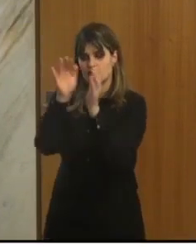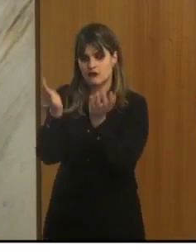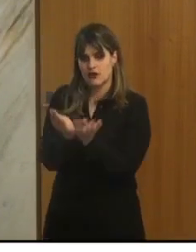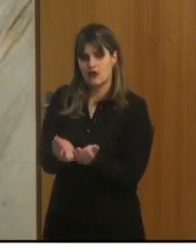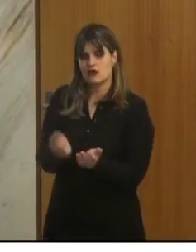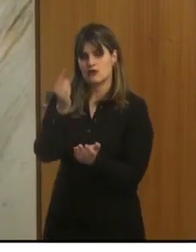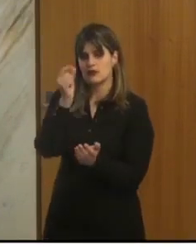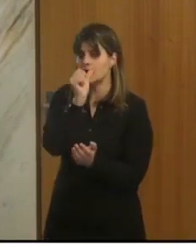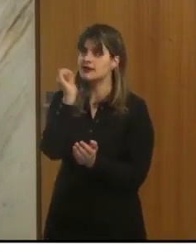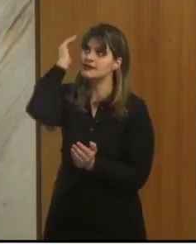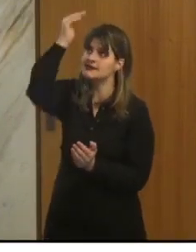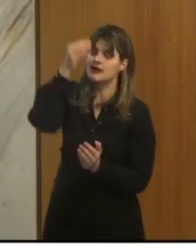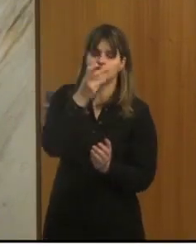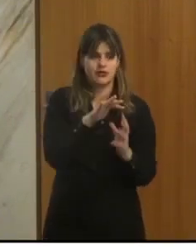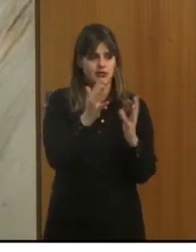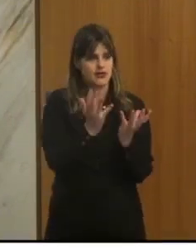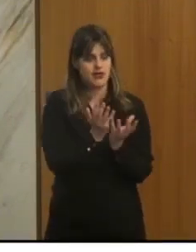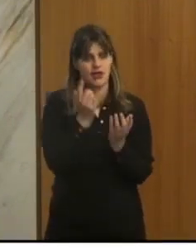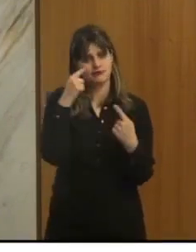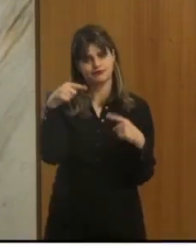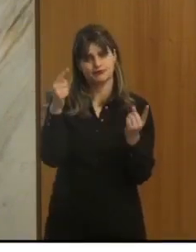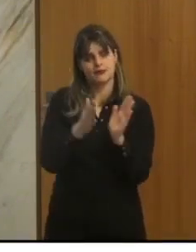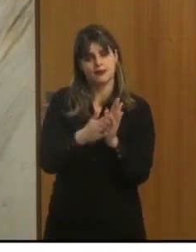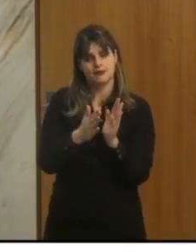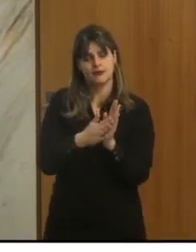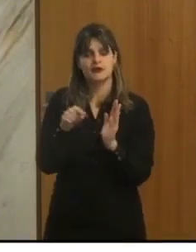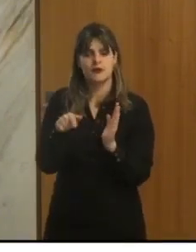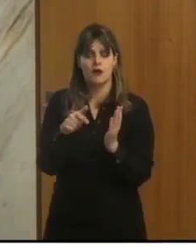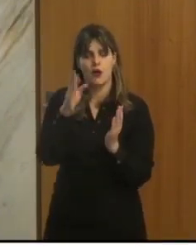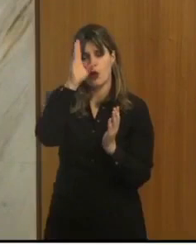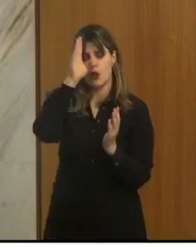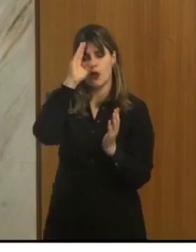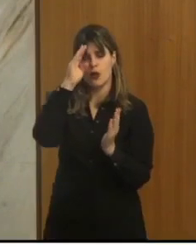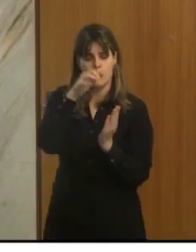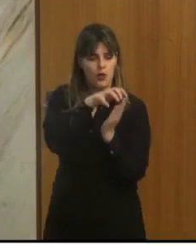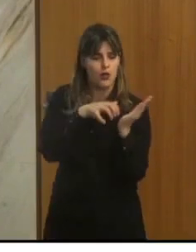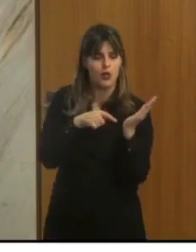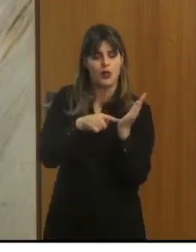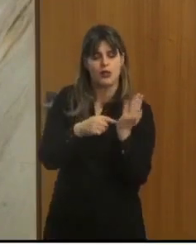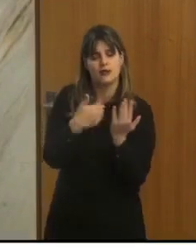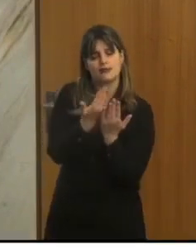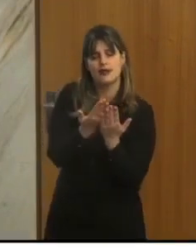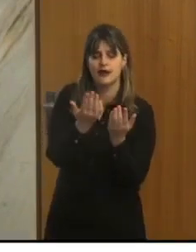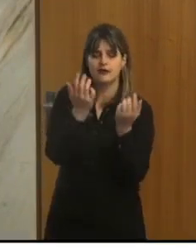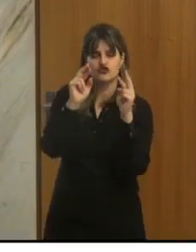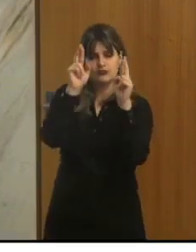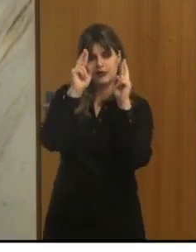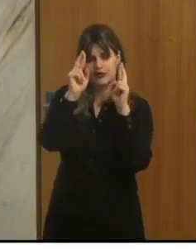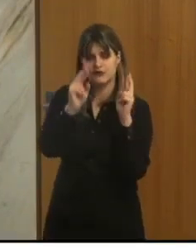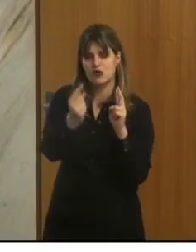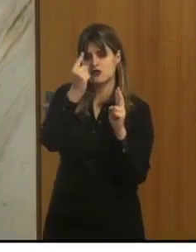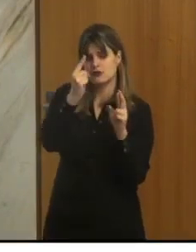dos céus e da terra, em que, como verdadeira profecia, lhe deu a certa esperança de sua legítima